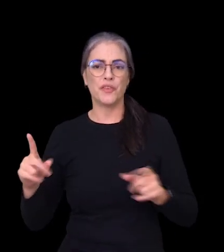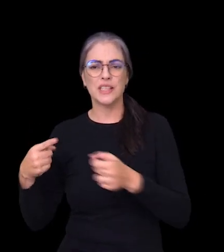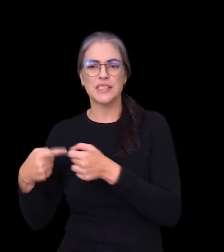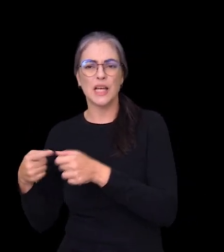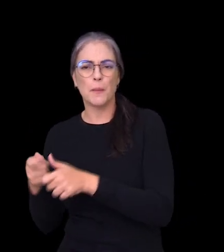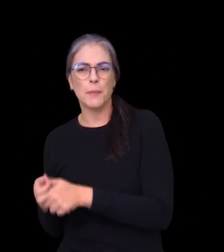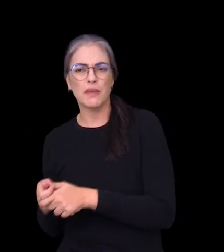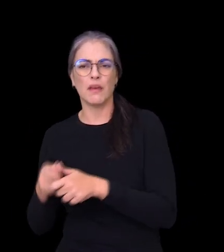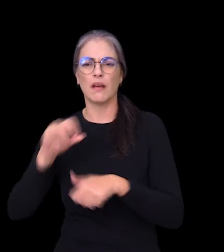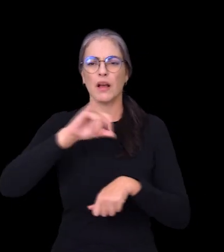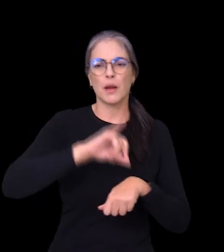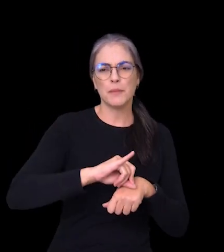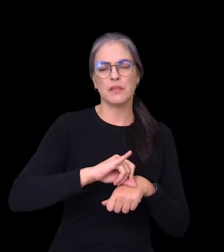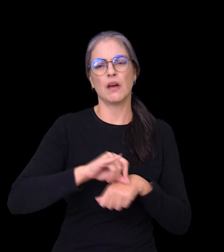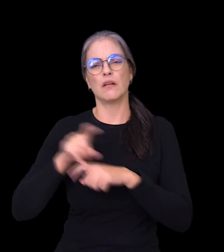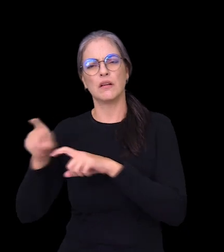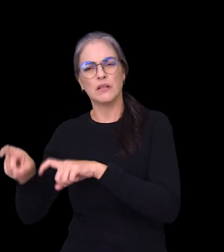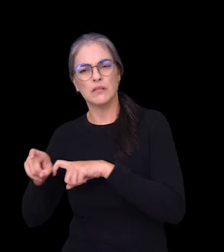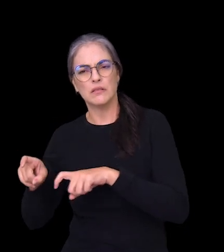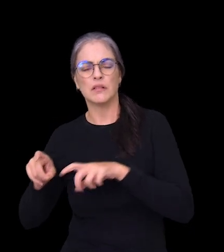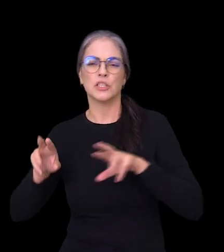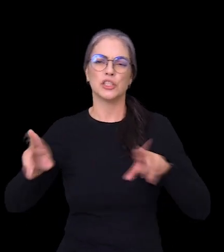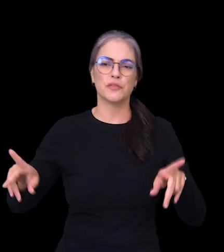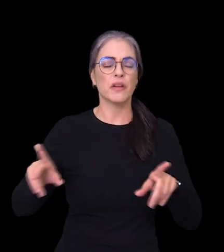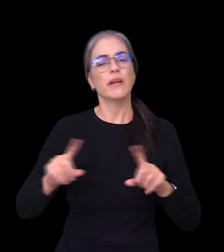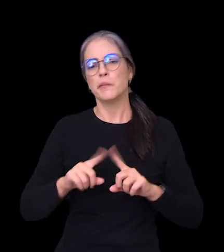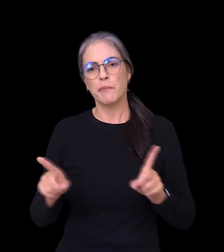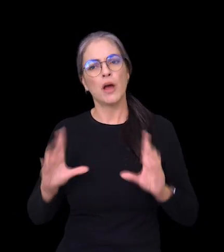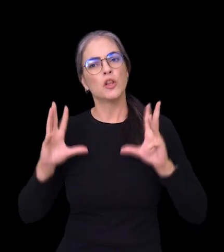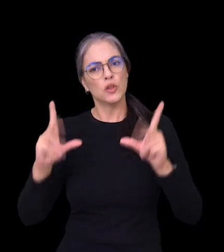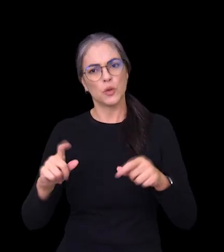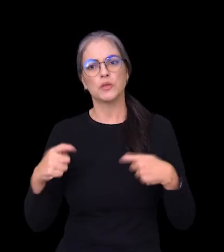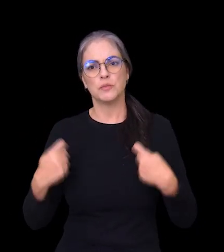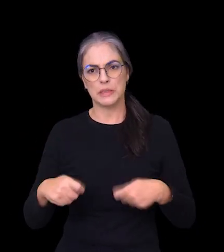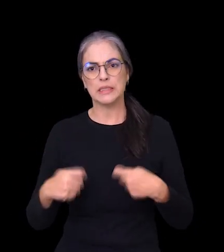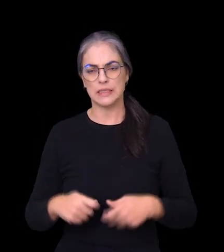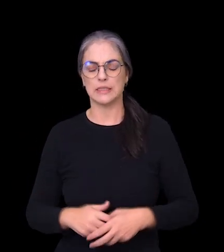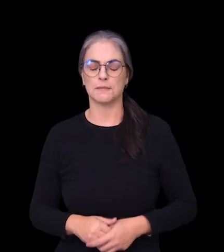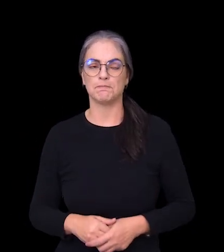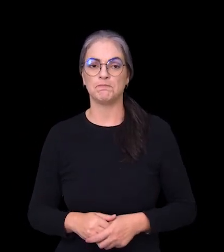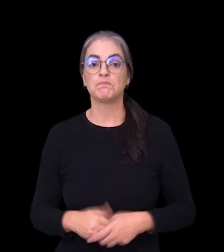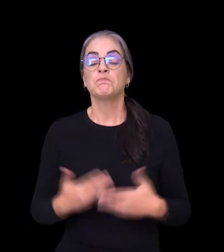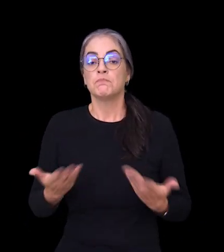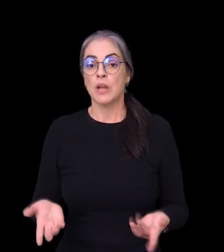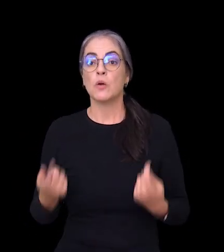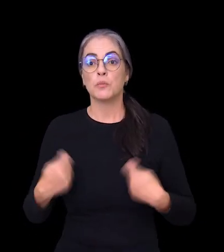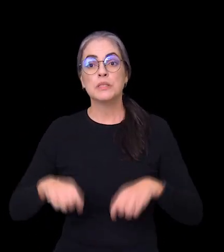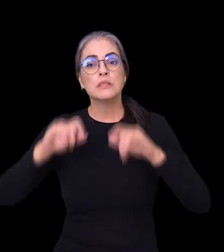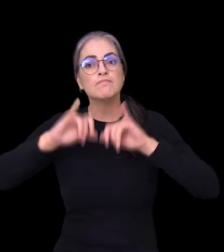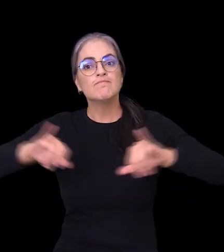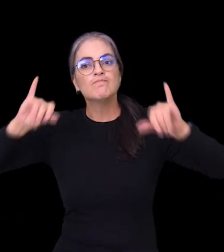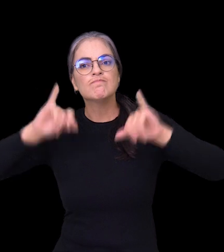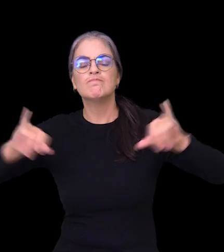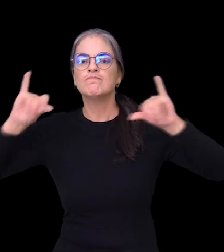rural, enfim. Então, a gente precisa trabalhar com informação qualificada, alguns temas, por